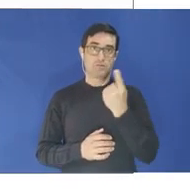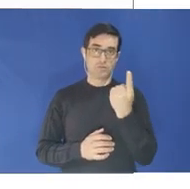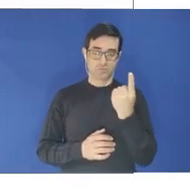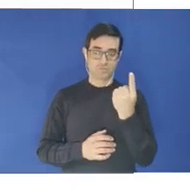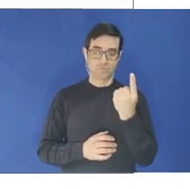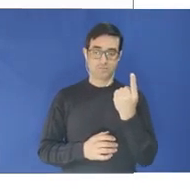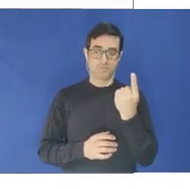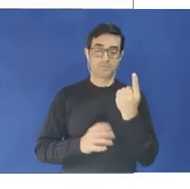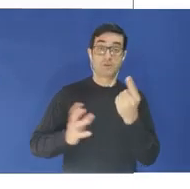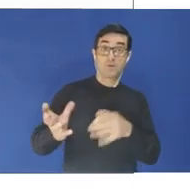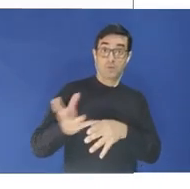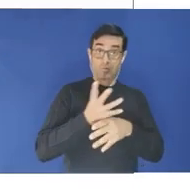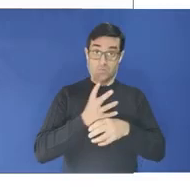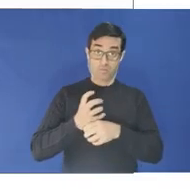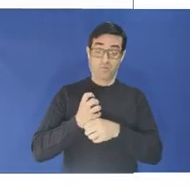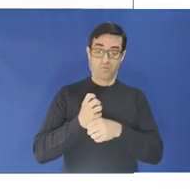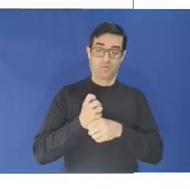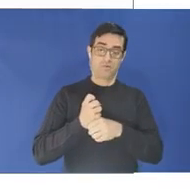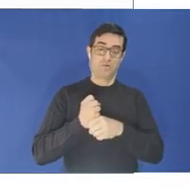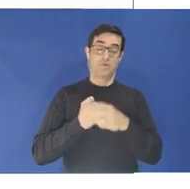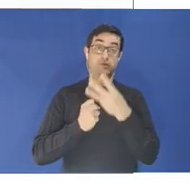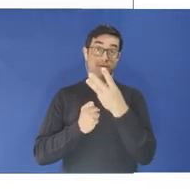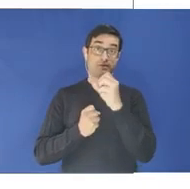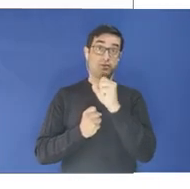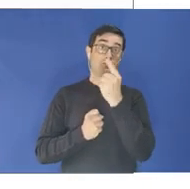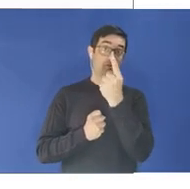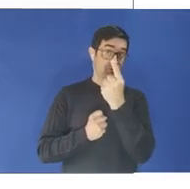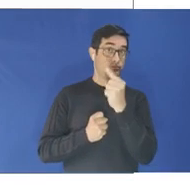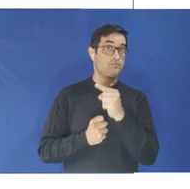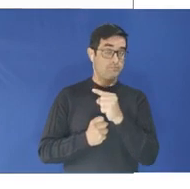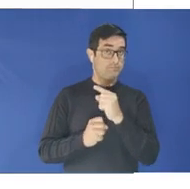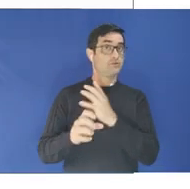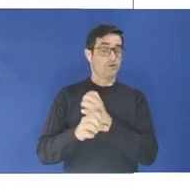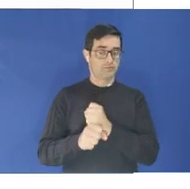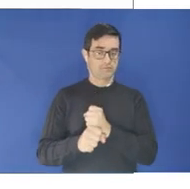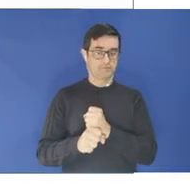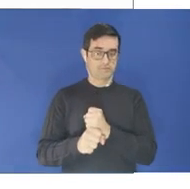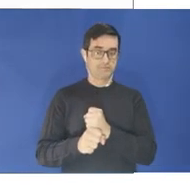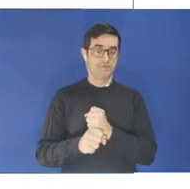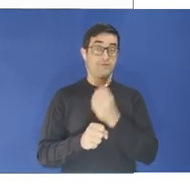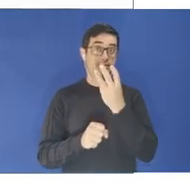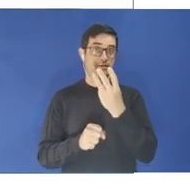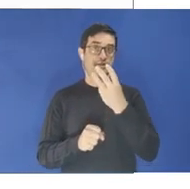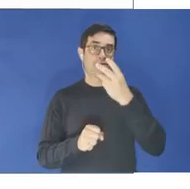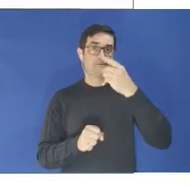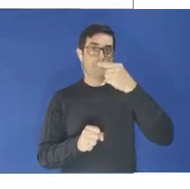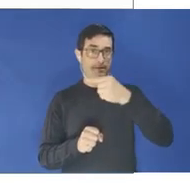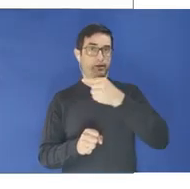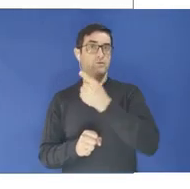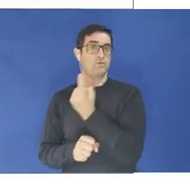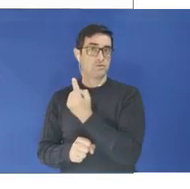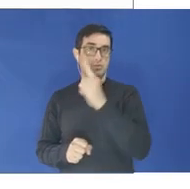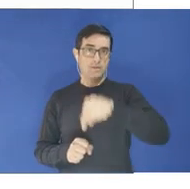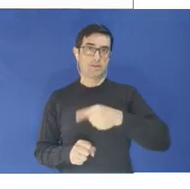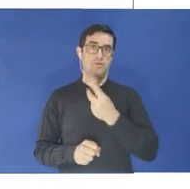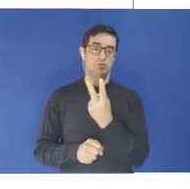N-1, ou seja, eu estou calculando para esse elétron e do nível N-1, 3 menos 1, 2. Então,